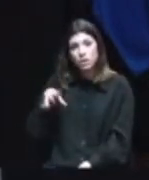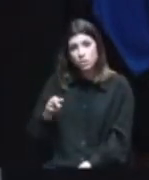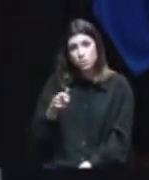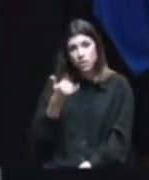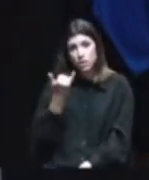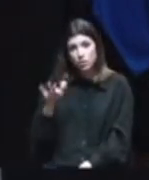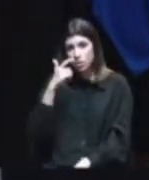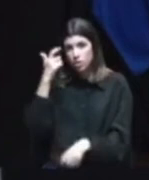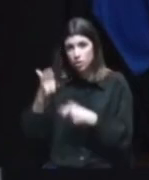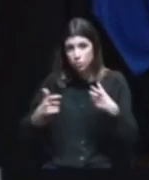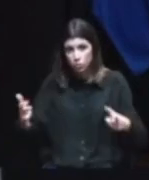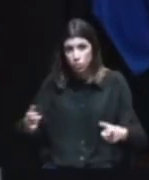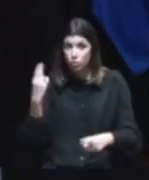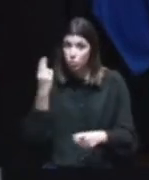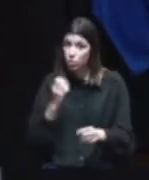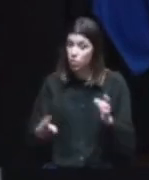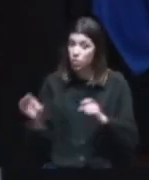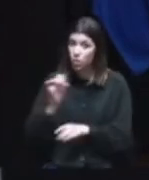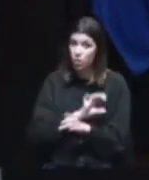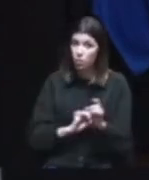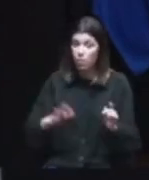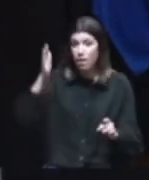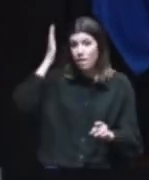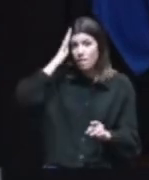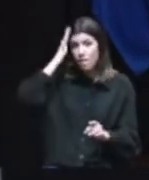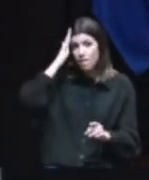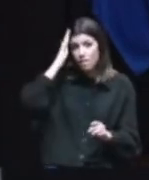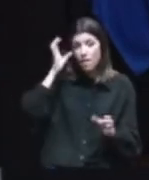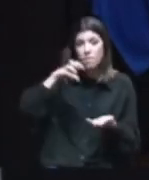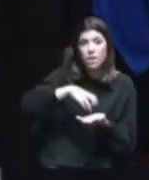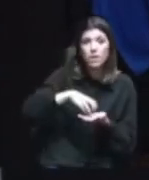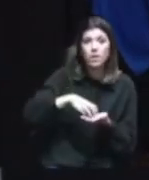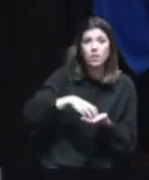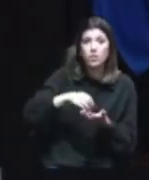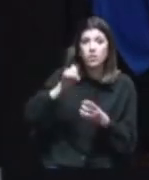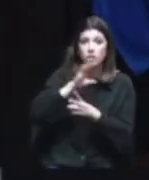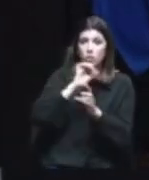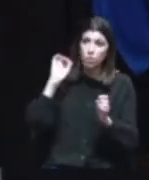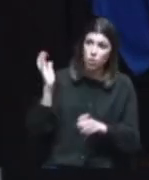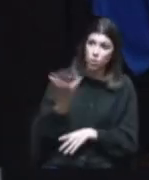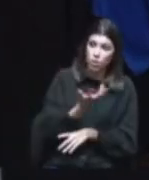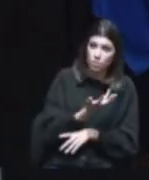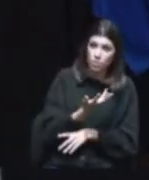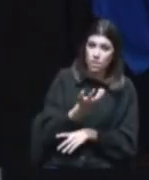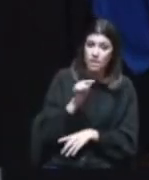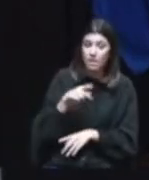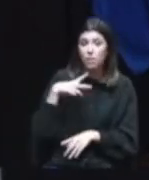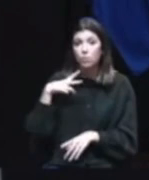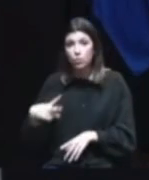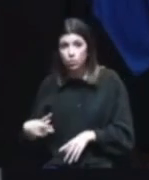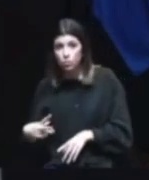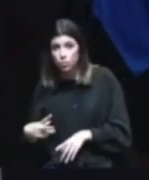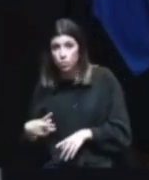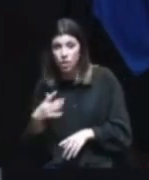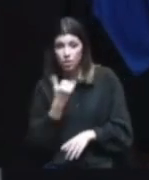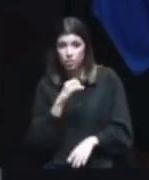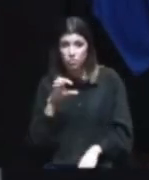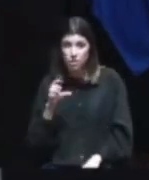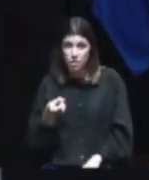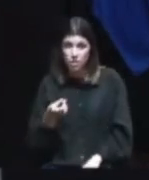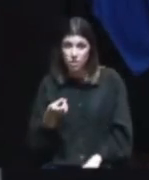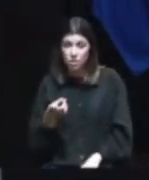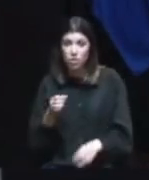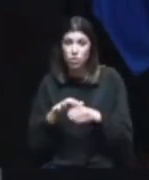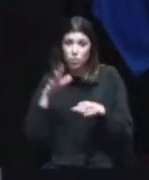364.200 pessoas na União Europeia, estimado pela Agência Europeia do Ambiente, e segundo a qual, em Portugal, nesse ano, só a exposição a partículas